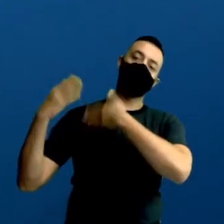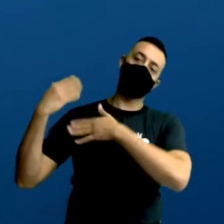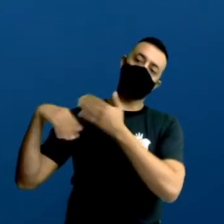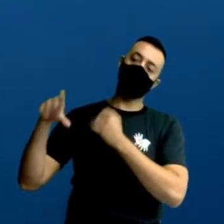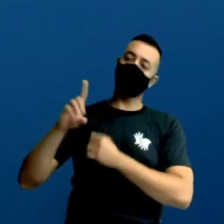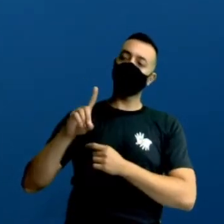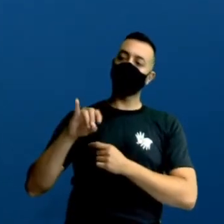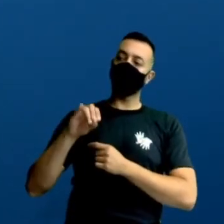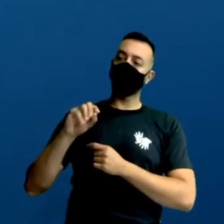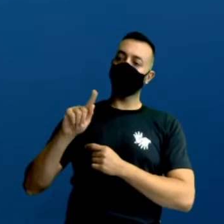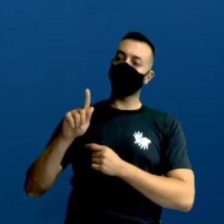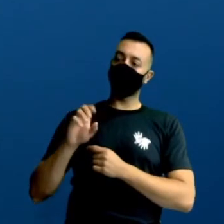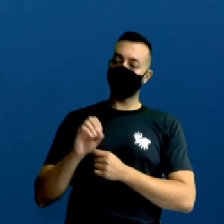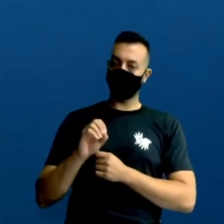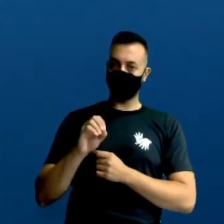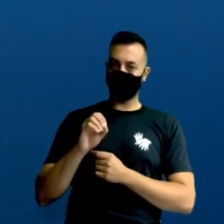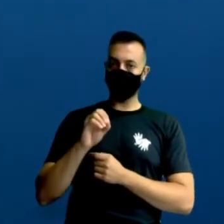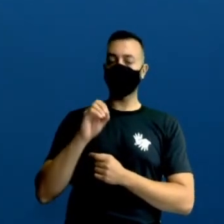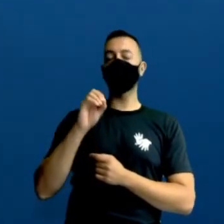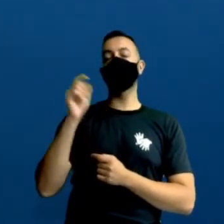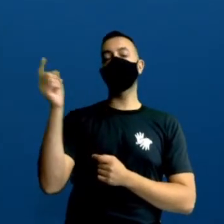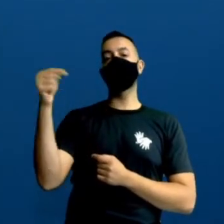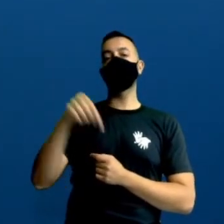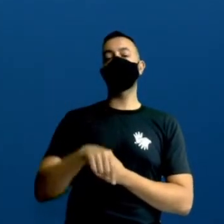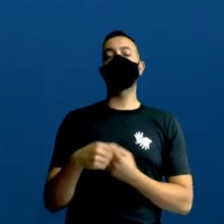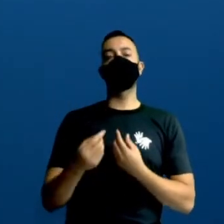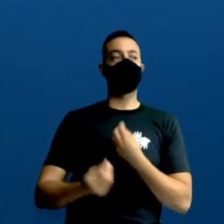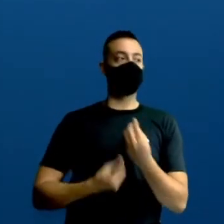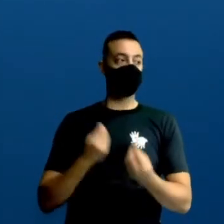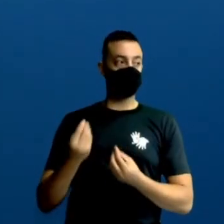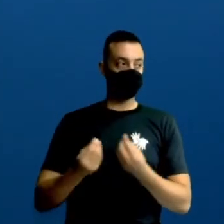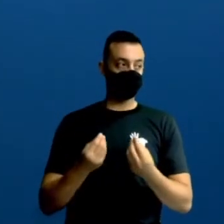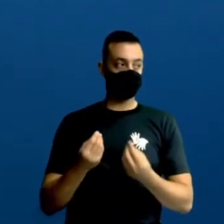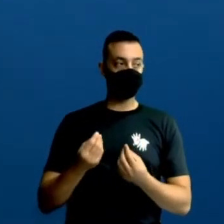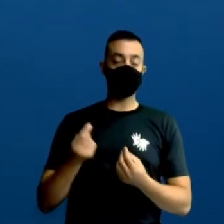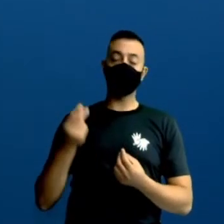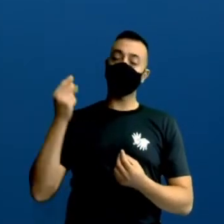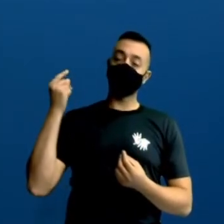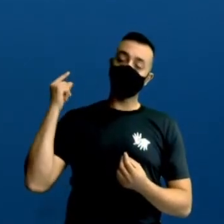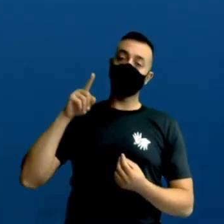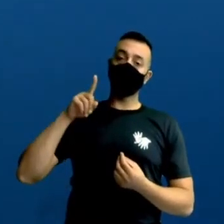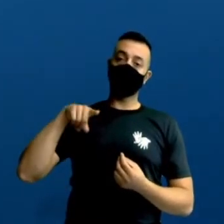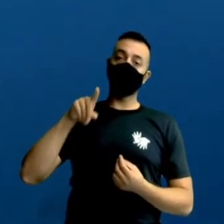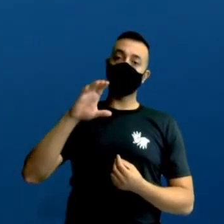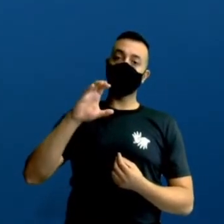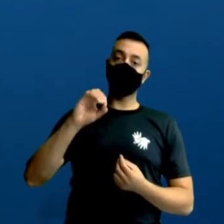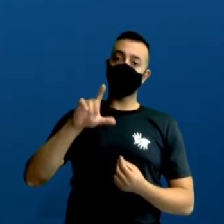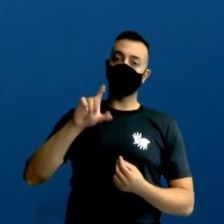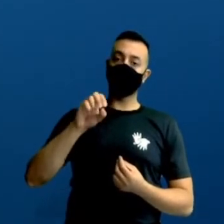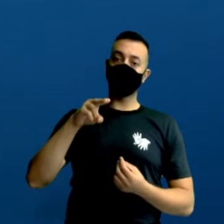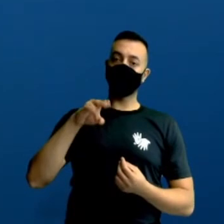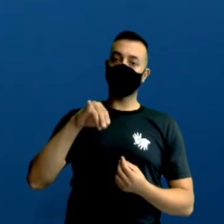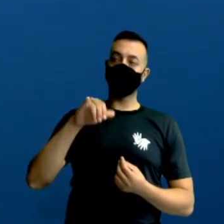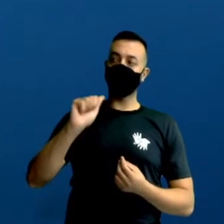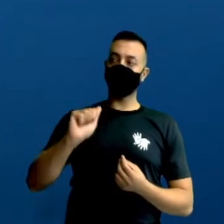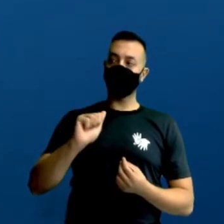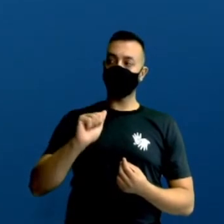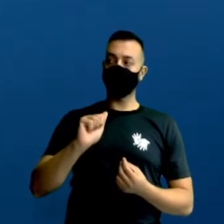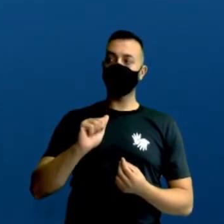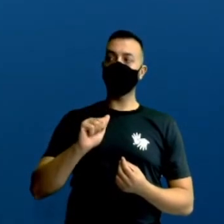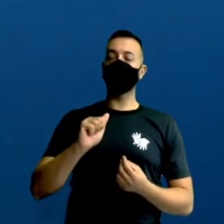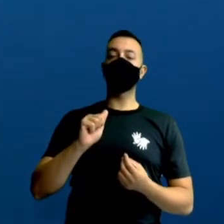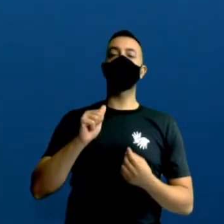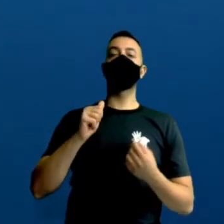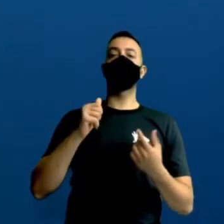que Diogo Braga chegou aqui? Lembra que quando Diogo Braga chegou aqui, a gente era uma colônia, né? A gente viu o significado de colônia.